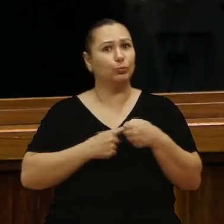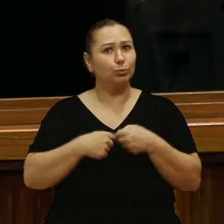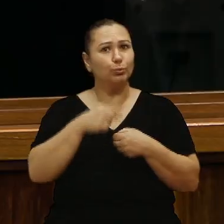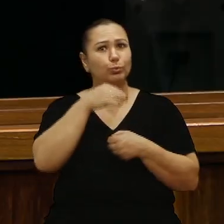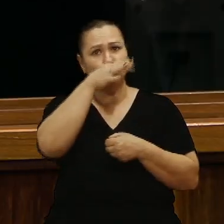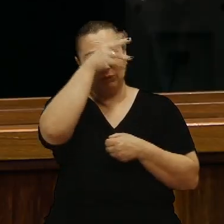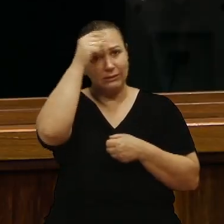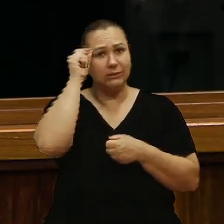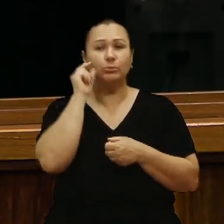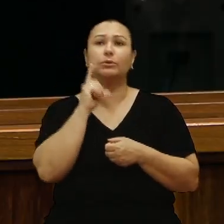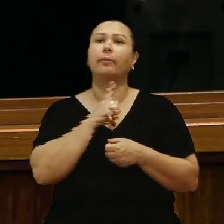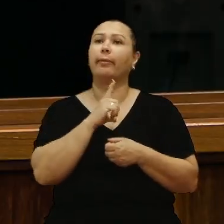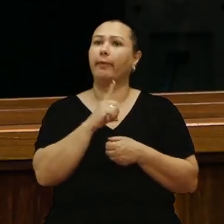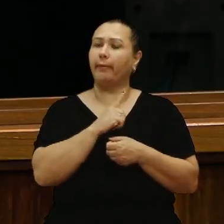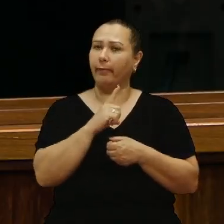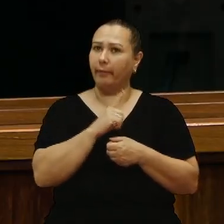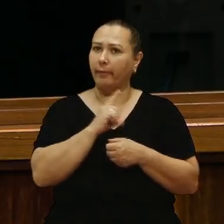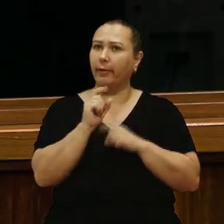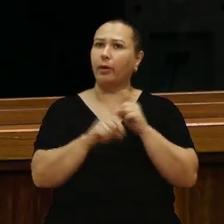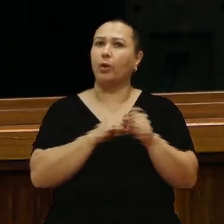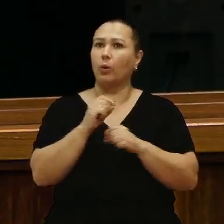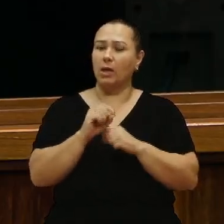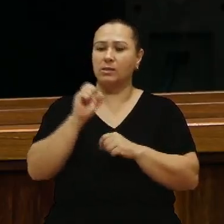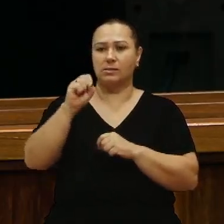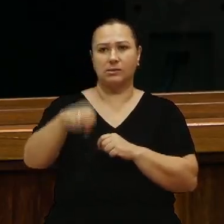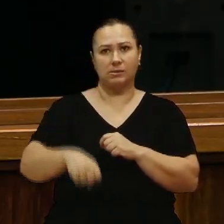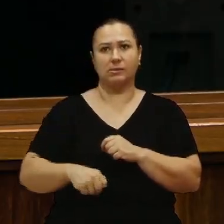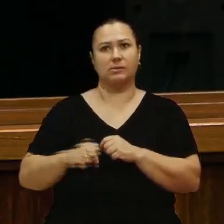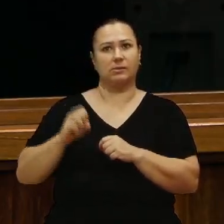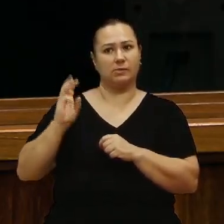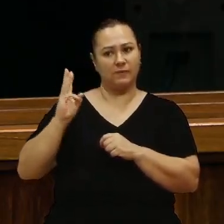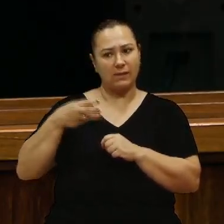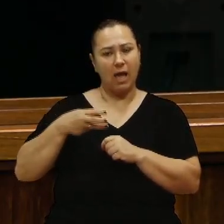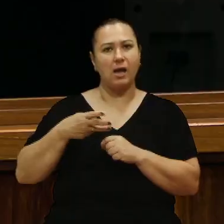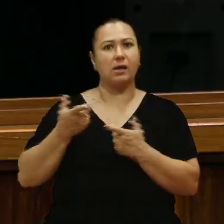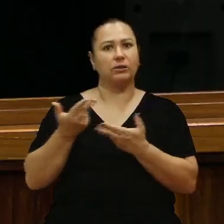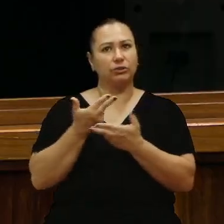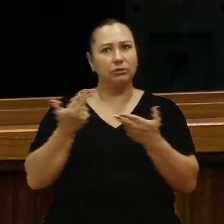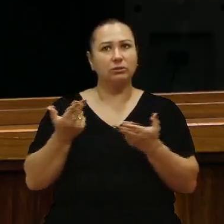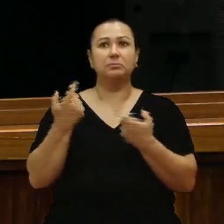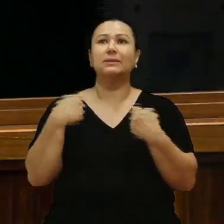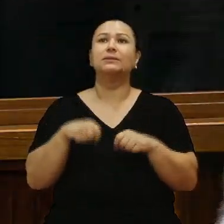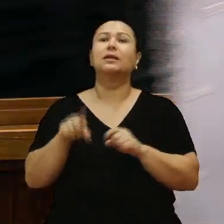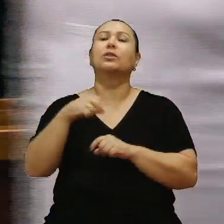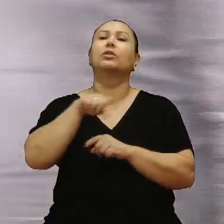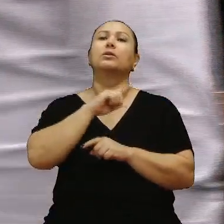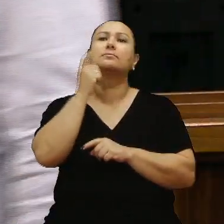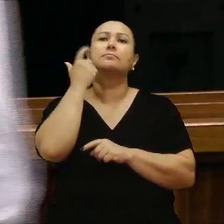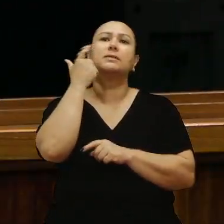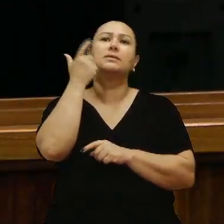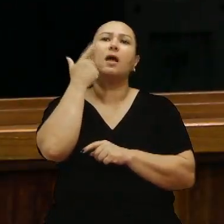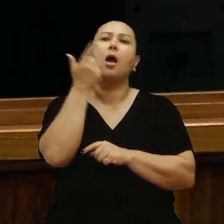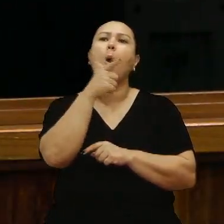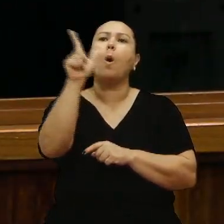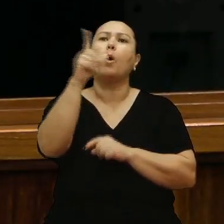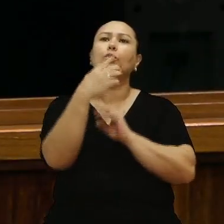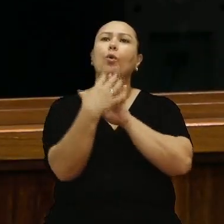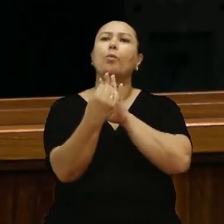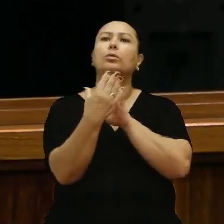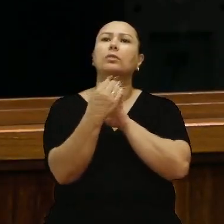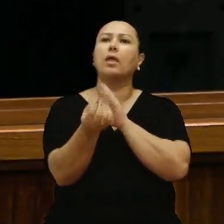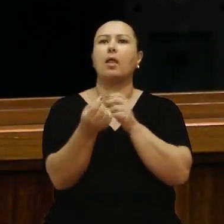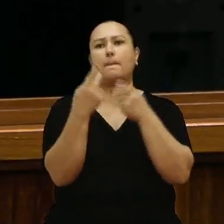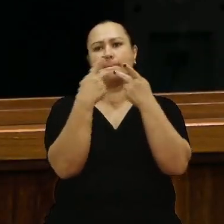tem disposição da concessionária, eu acho que aqui na casa nós precisamos pensar em outro modelo para a